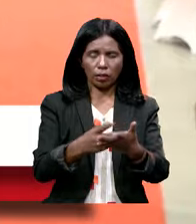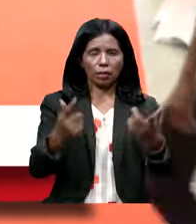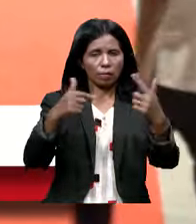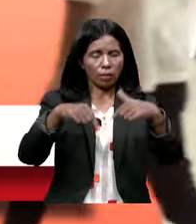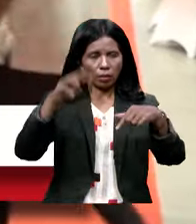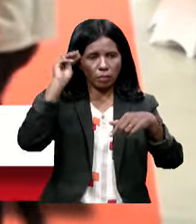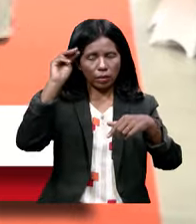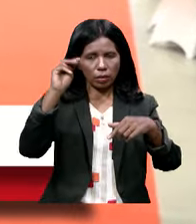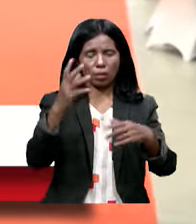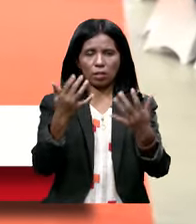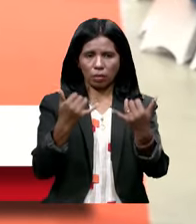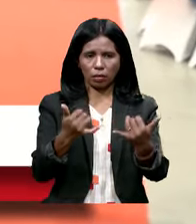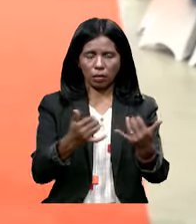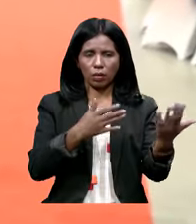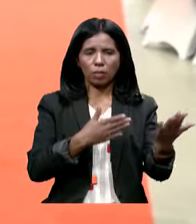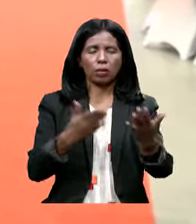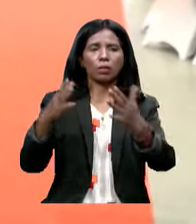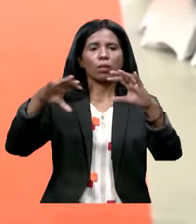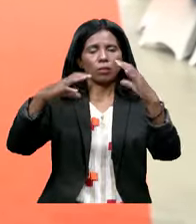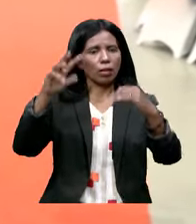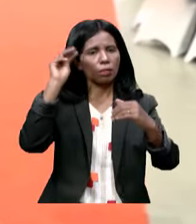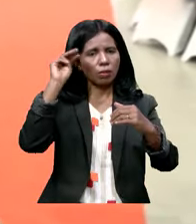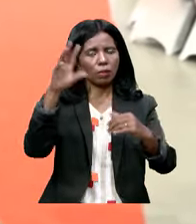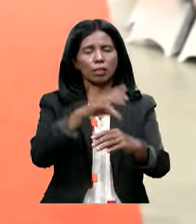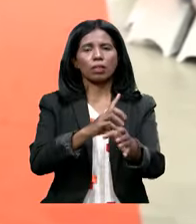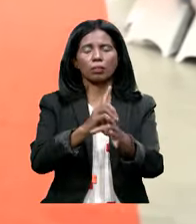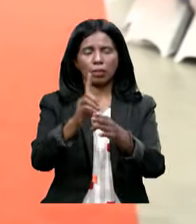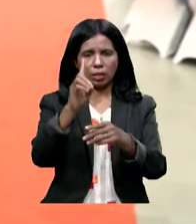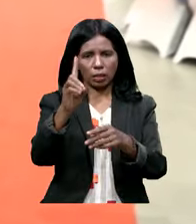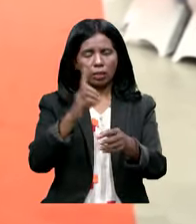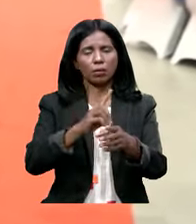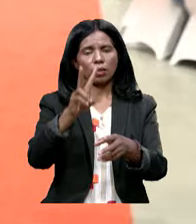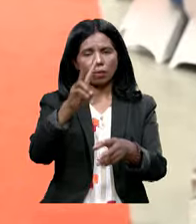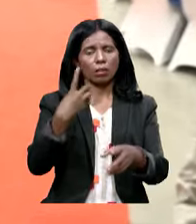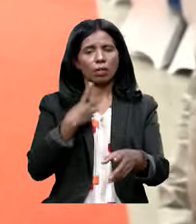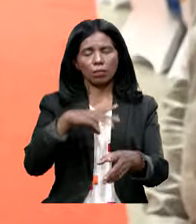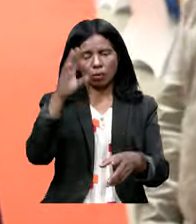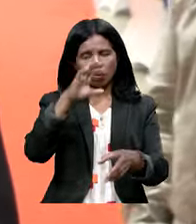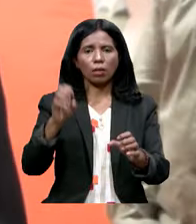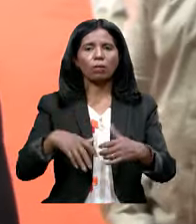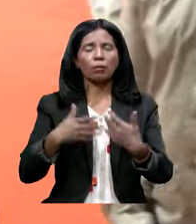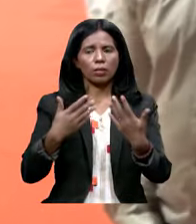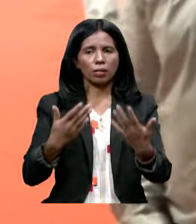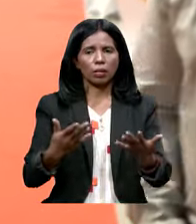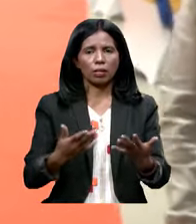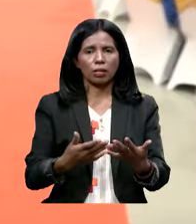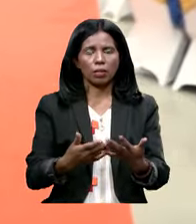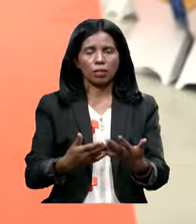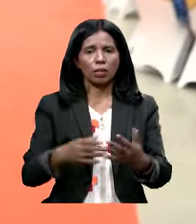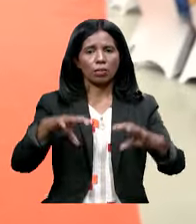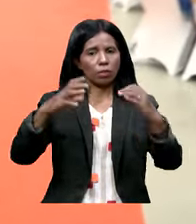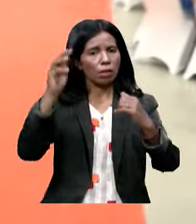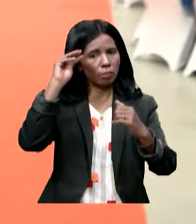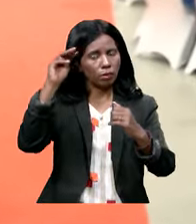ministério. Ministério agora lore ona ba conselho ministros e semana ida, semana rua e mai, a mi se boca solução ida, se conselho ministro